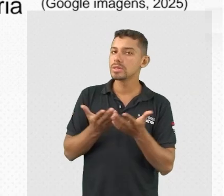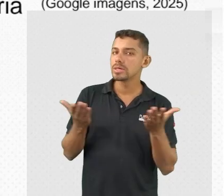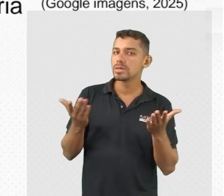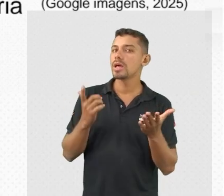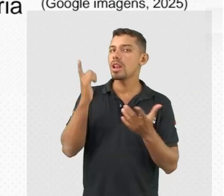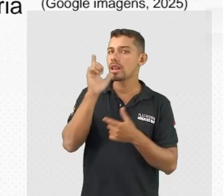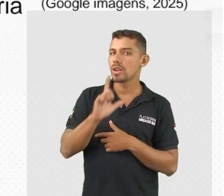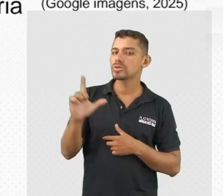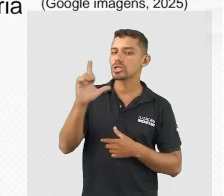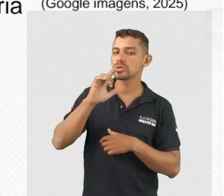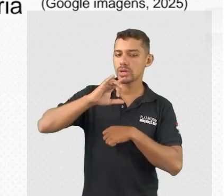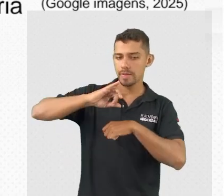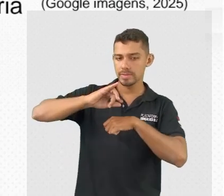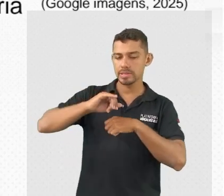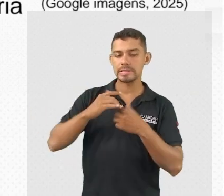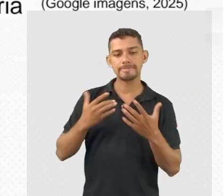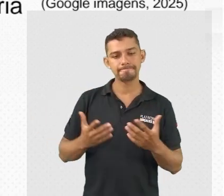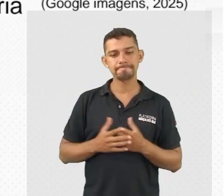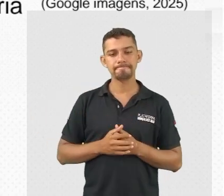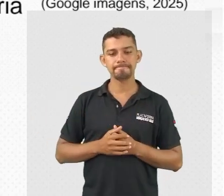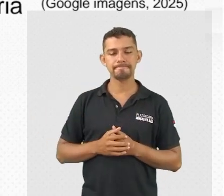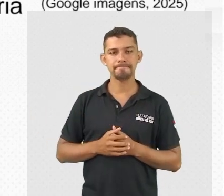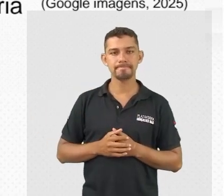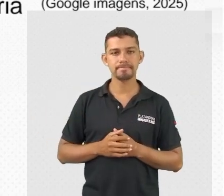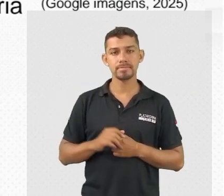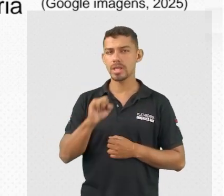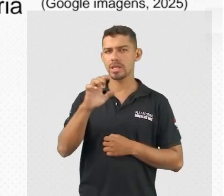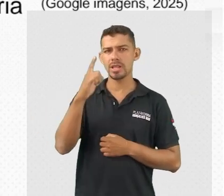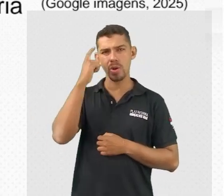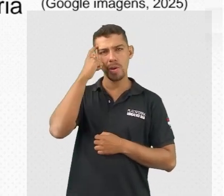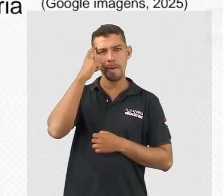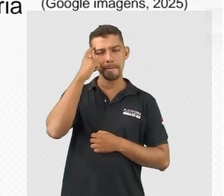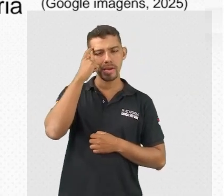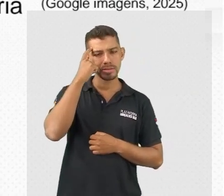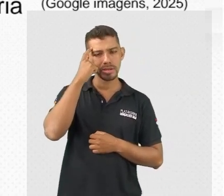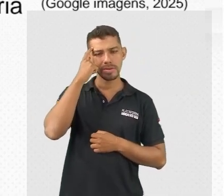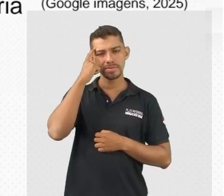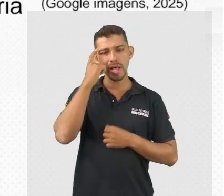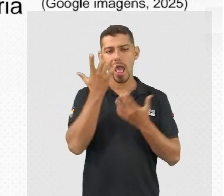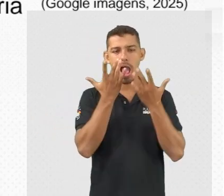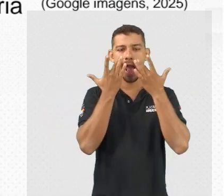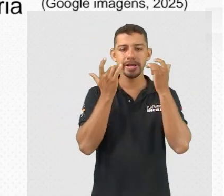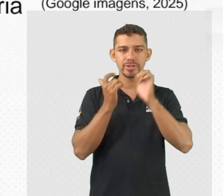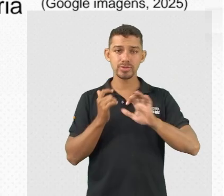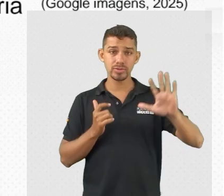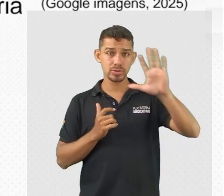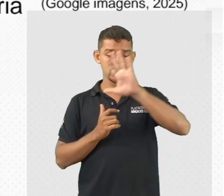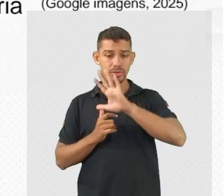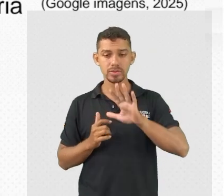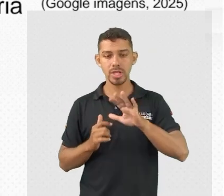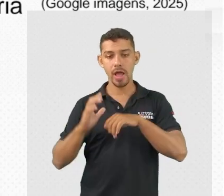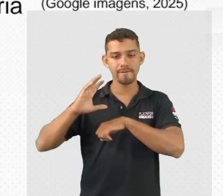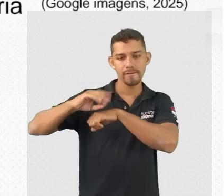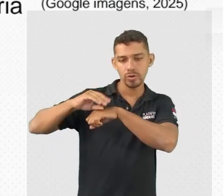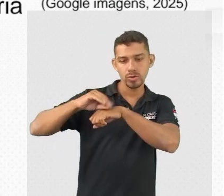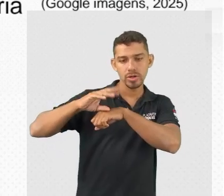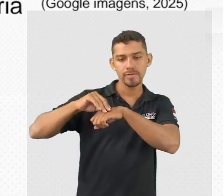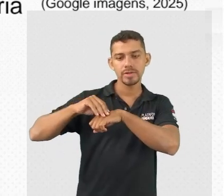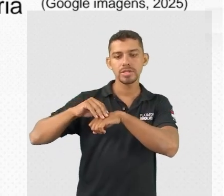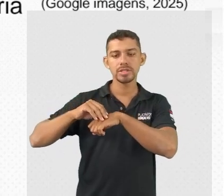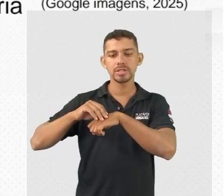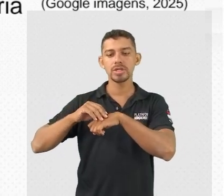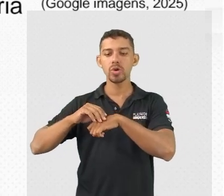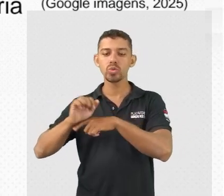sob a lógica do capitalismo. Ou seja, se nós pensamos na arte como um todo, na fotografia,